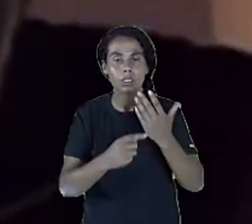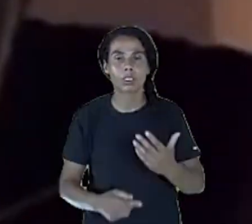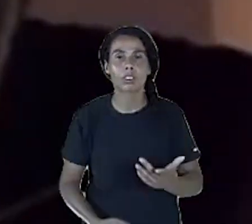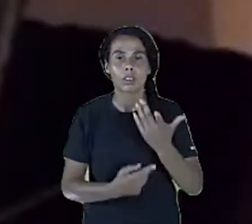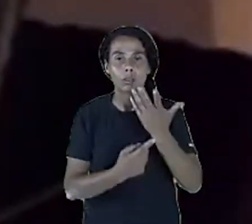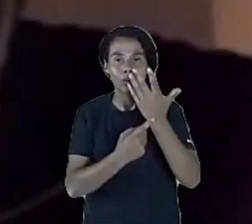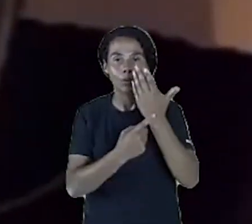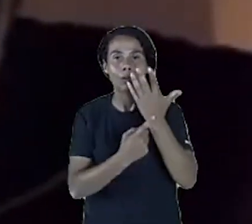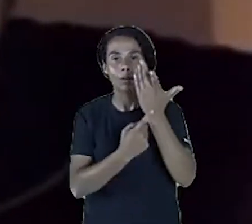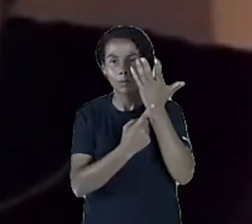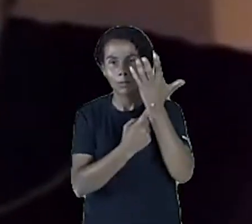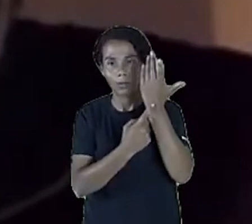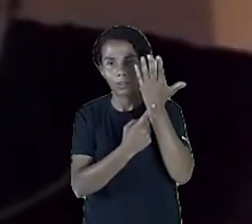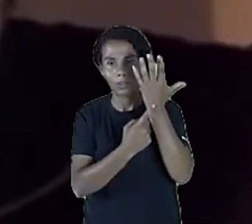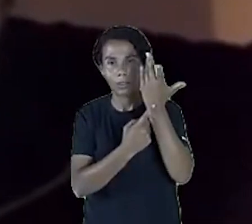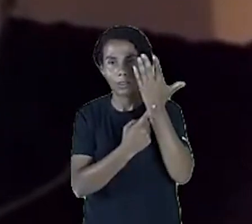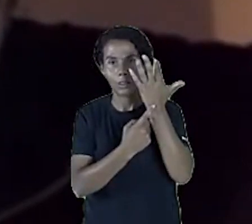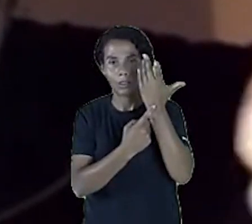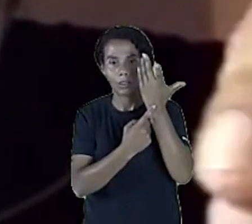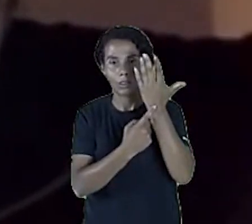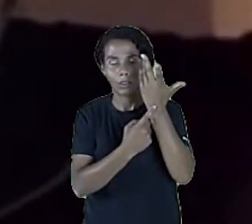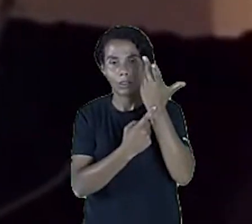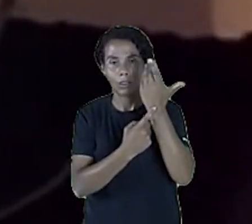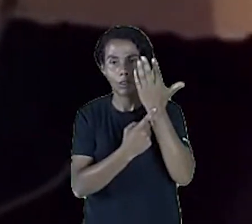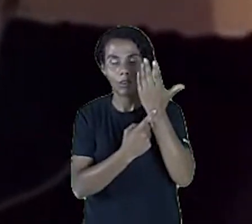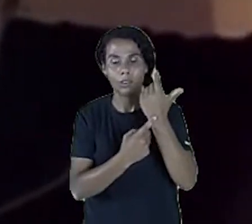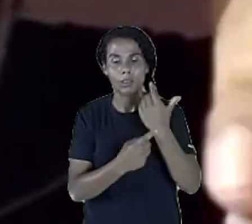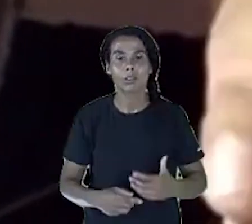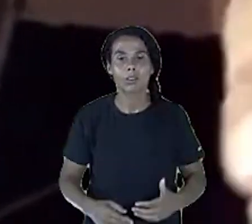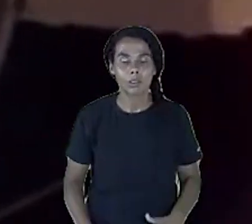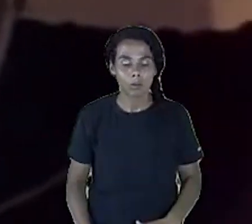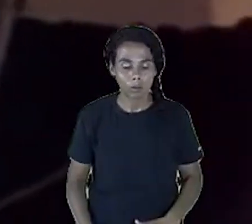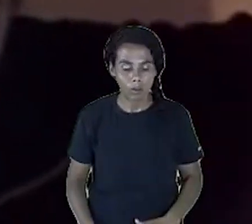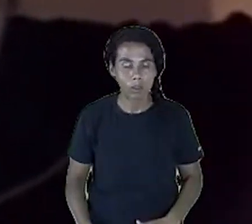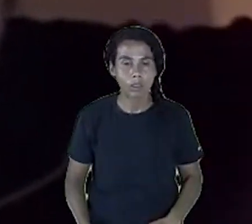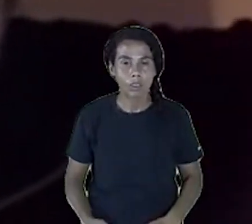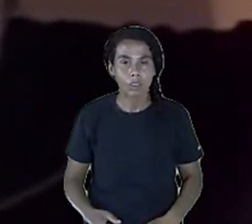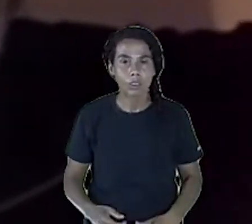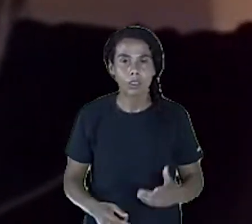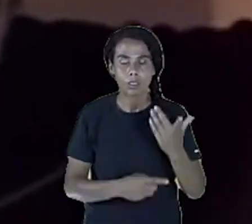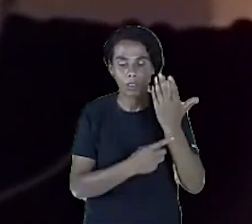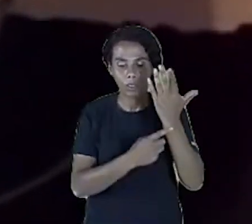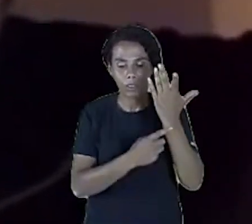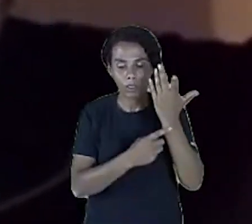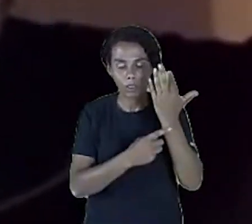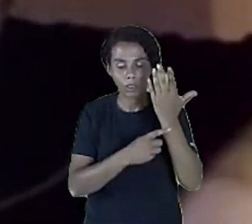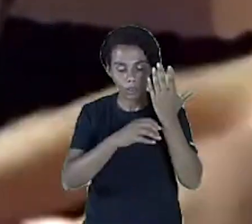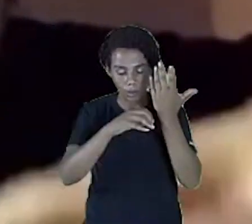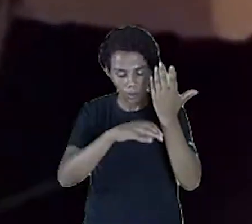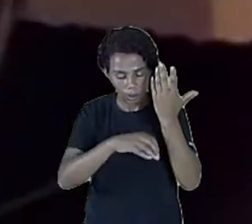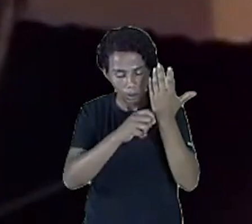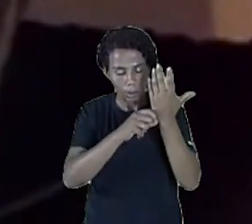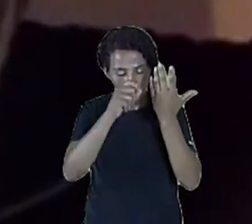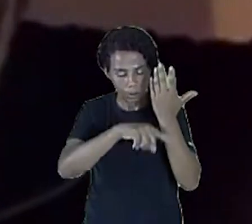vai acumulando ali as partículazinhas de tudo disso, de barro, disso, daquilo, e etc., e permitindo